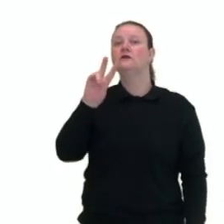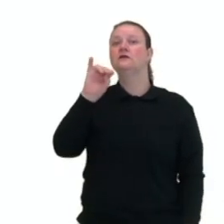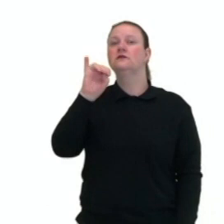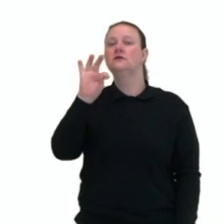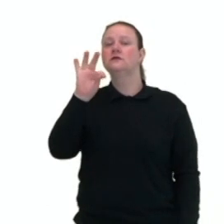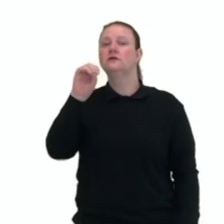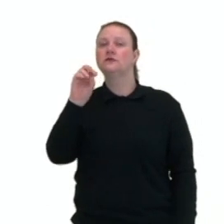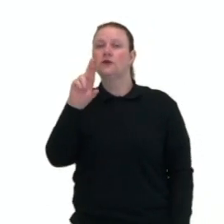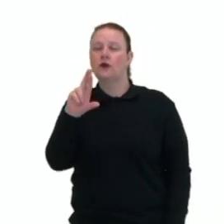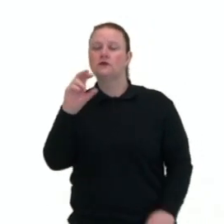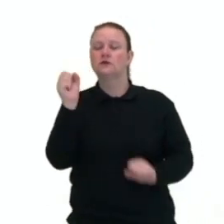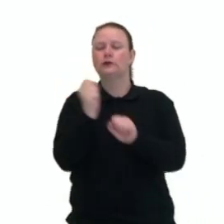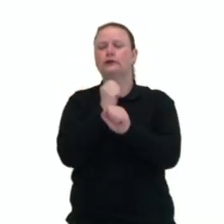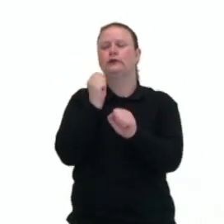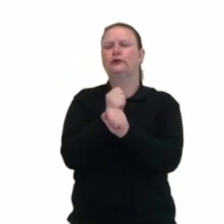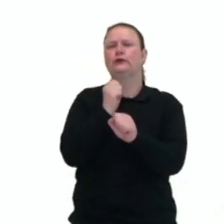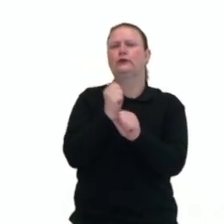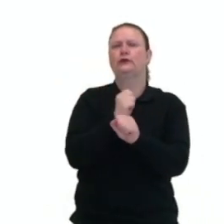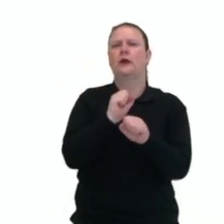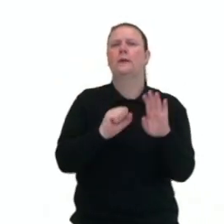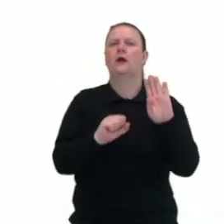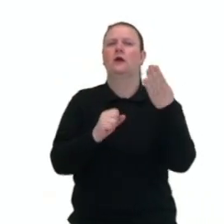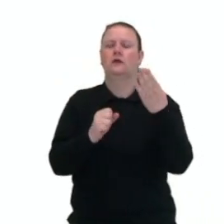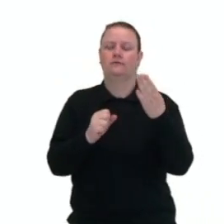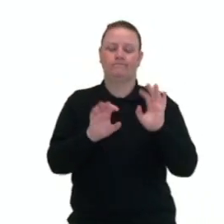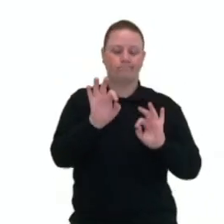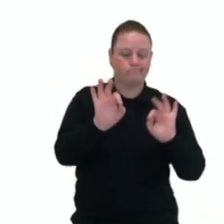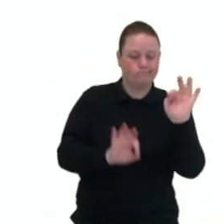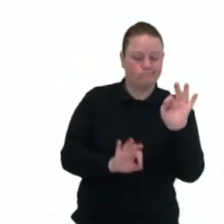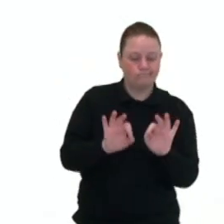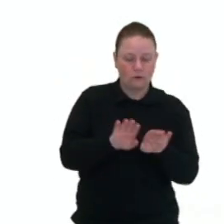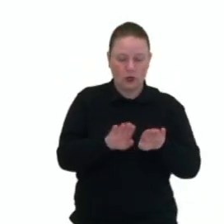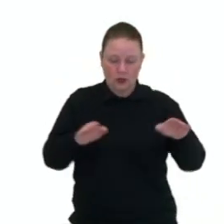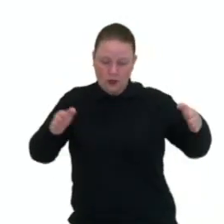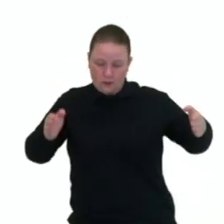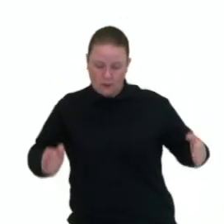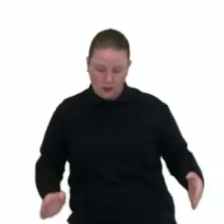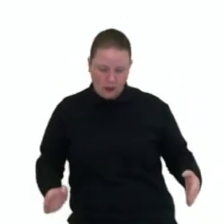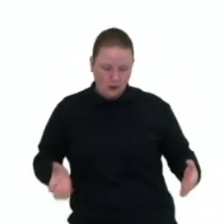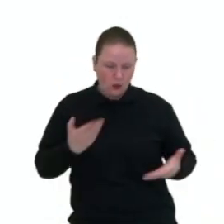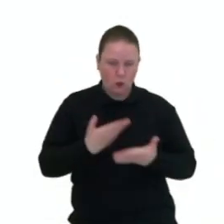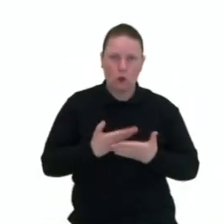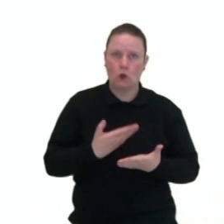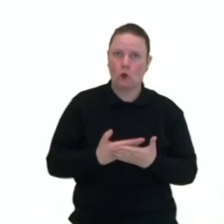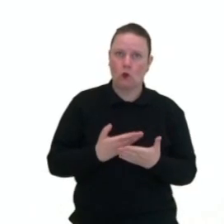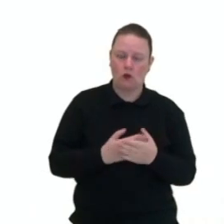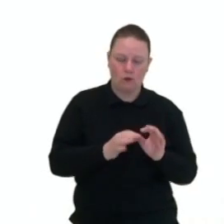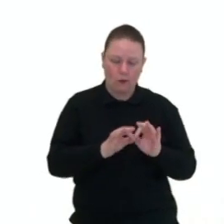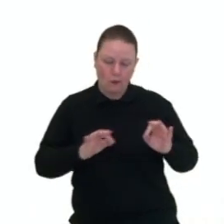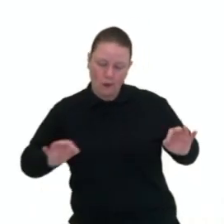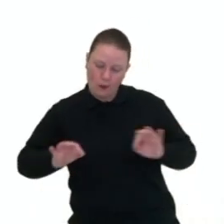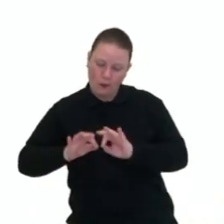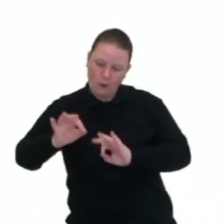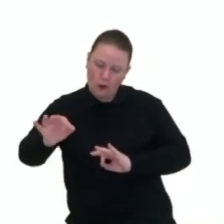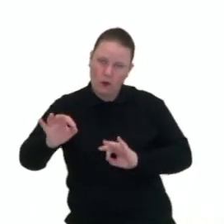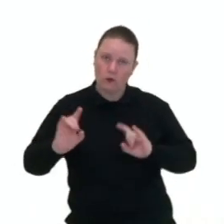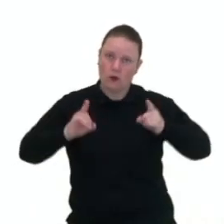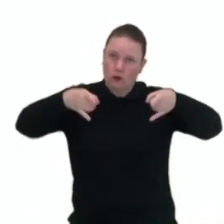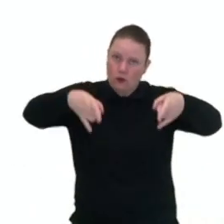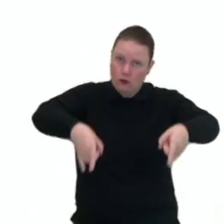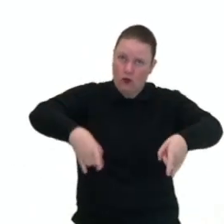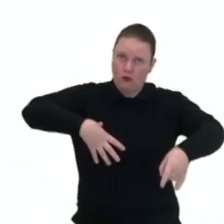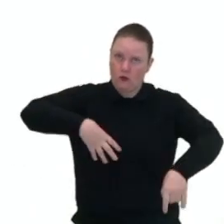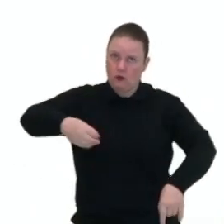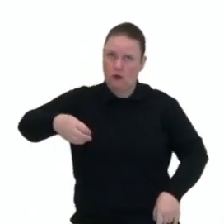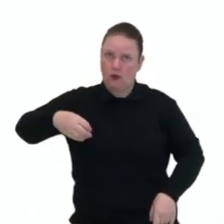marceneiro. Ele está projetando uma mesa de estudo, sob medida, para o quarto de seu filho Pedro.